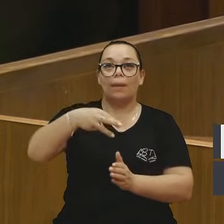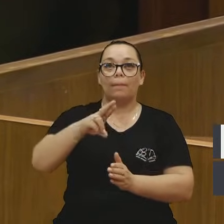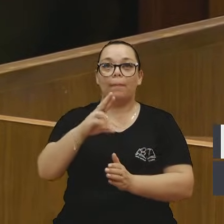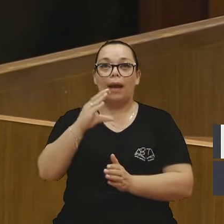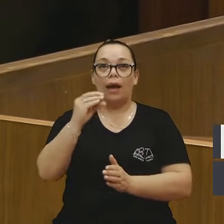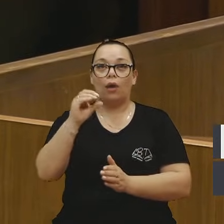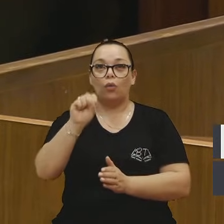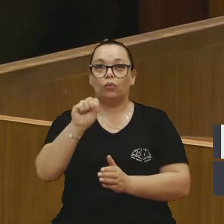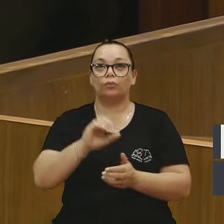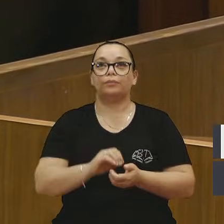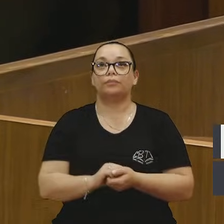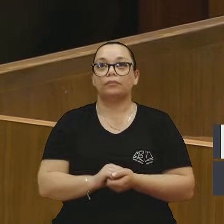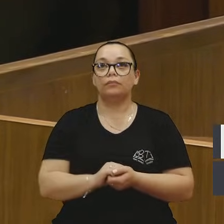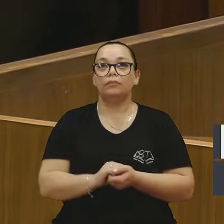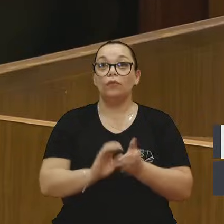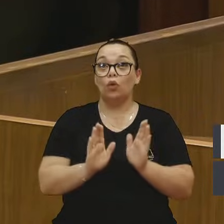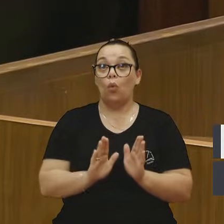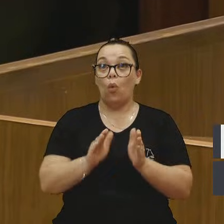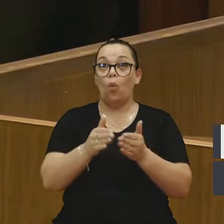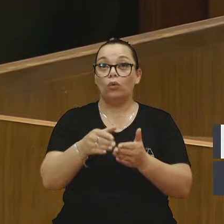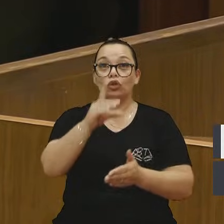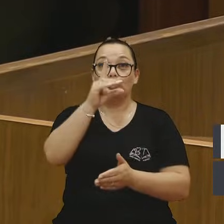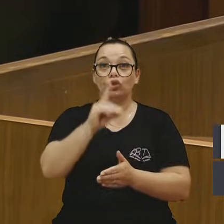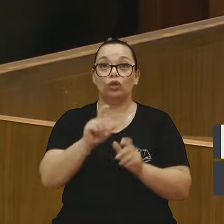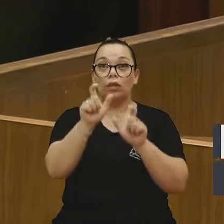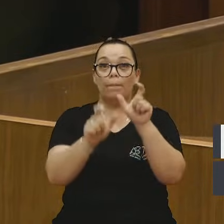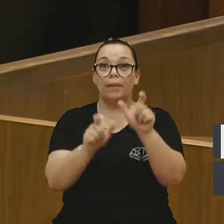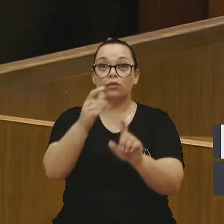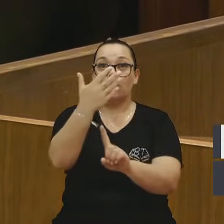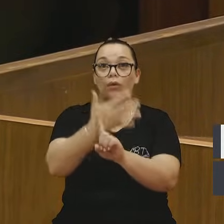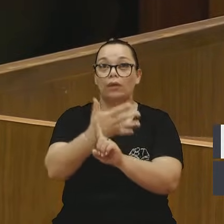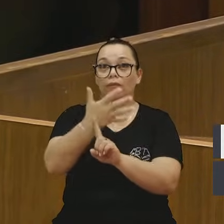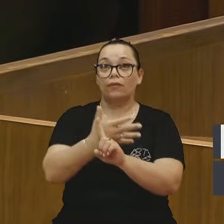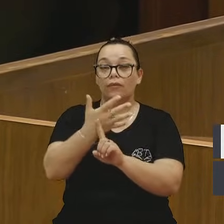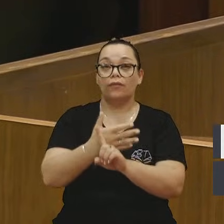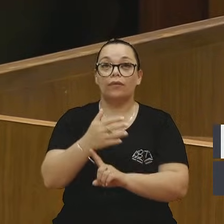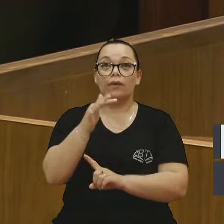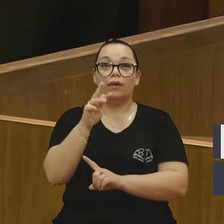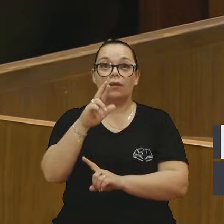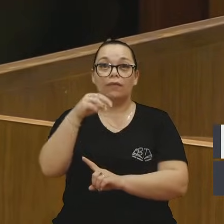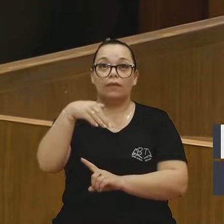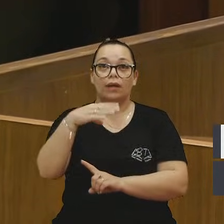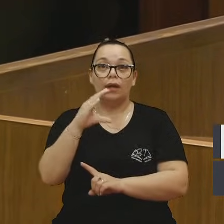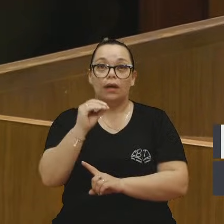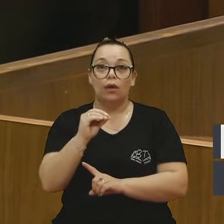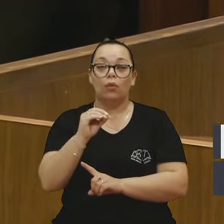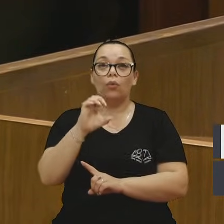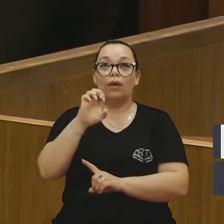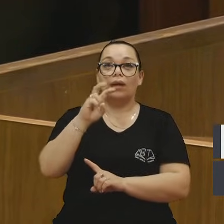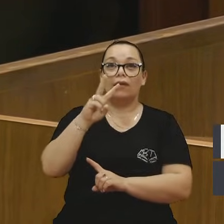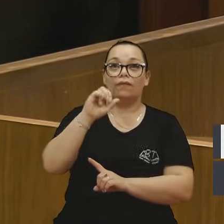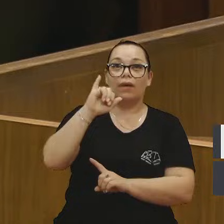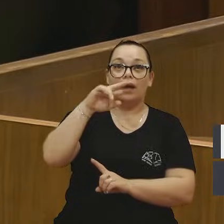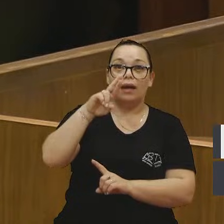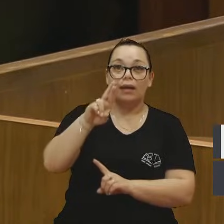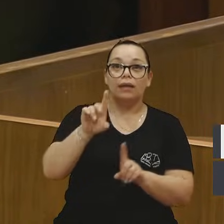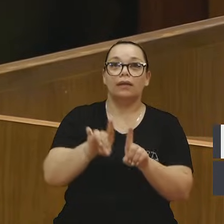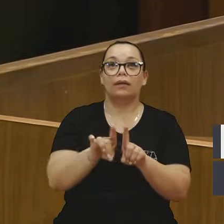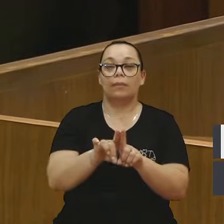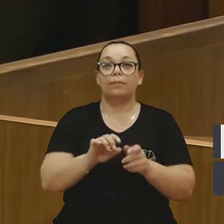Vaz. Conselho de Direitos das Pessoas com Deficiência, o Franco Renz e o Evair Pinheiro